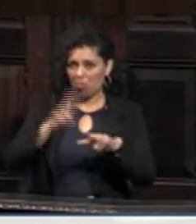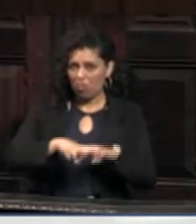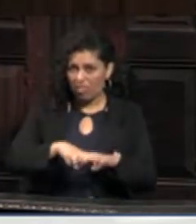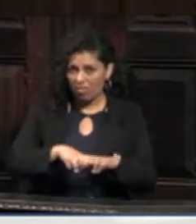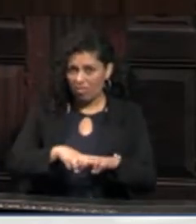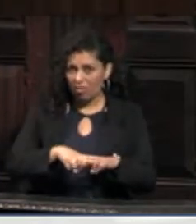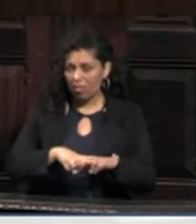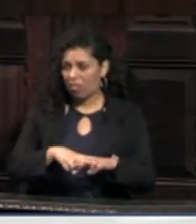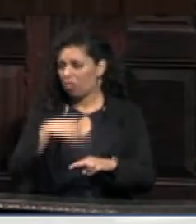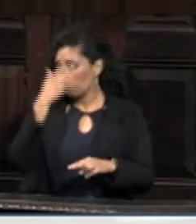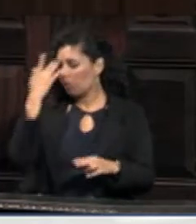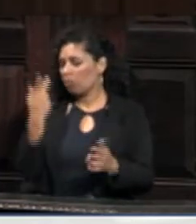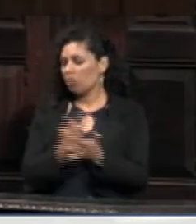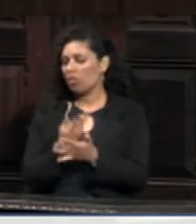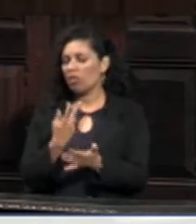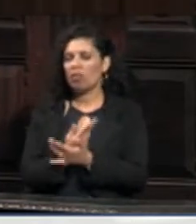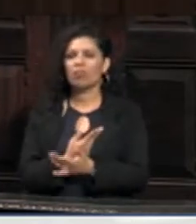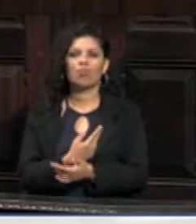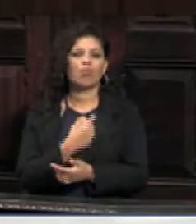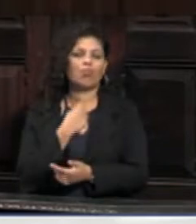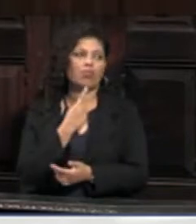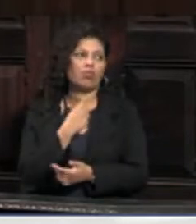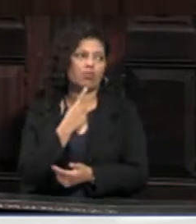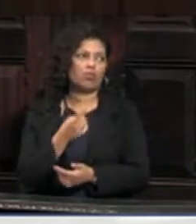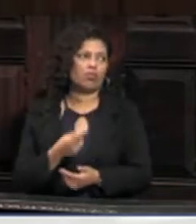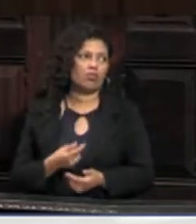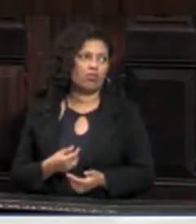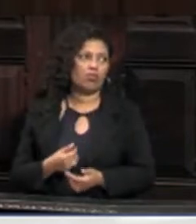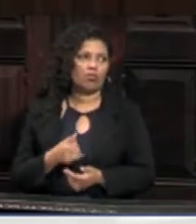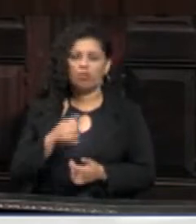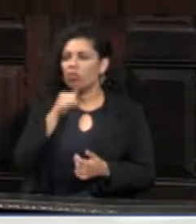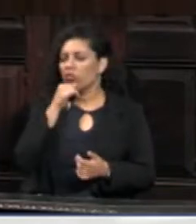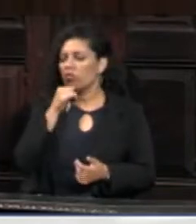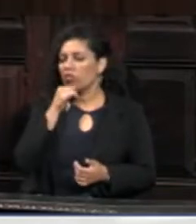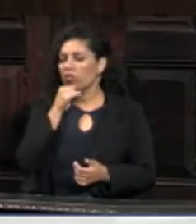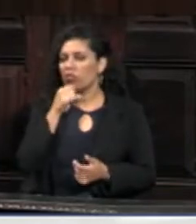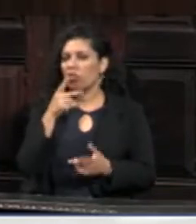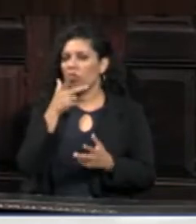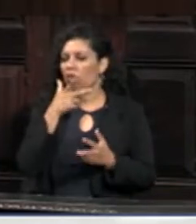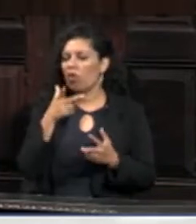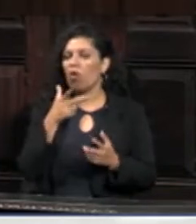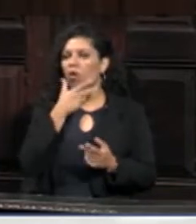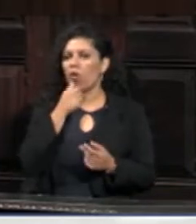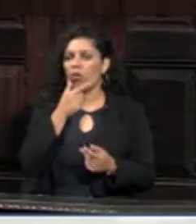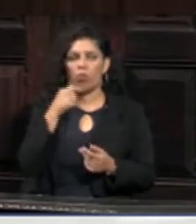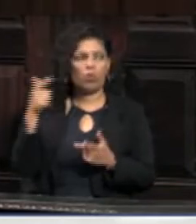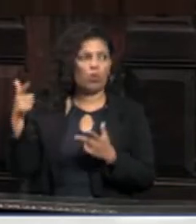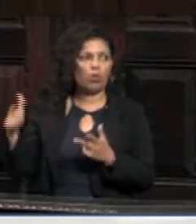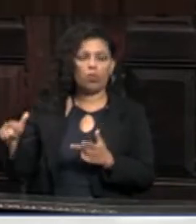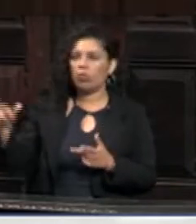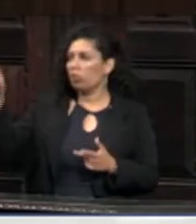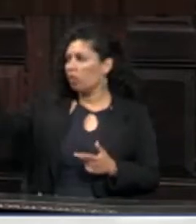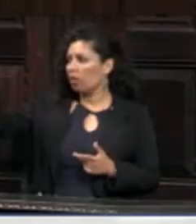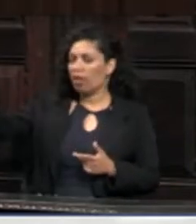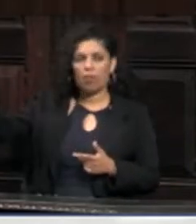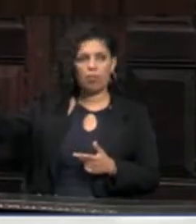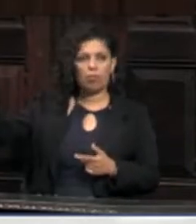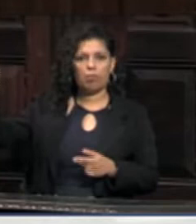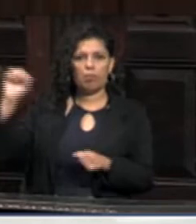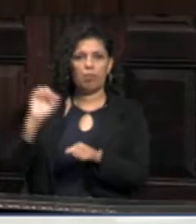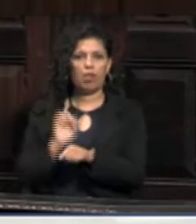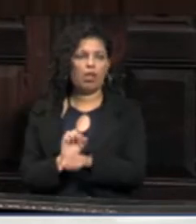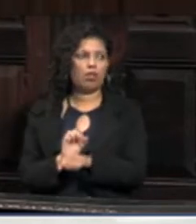como foi o senhor Sérgio Cortes, que foi parar na cadeia, e se Deus quiser, que ele fique lá